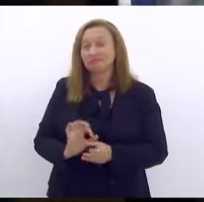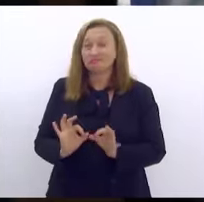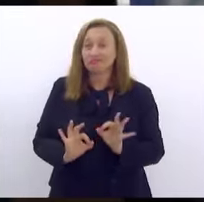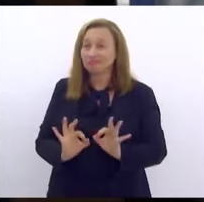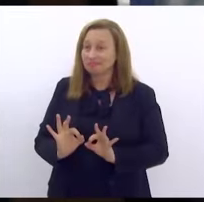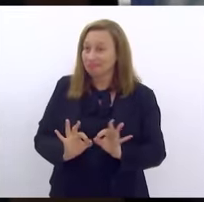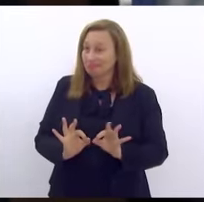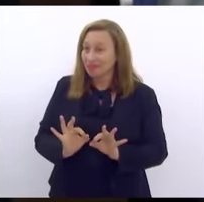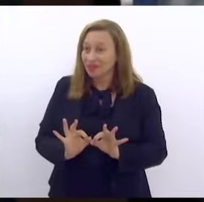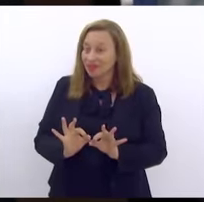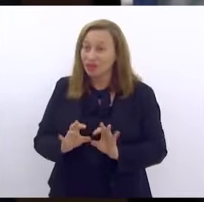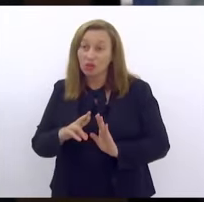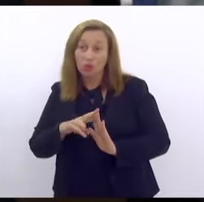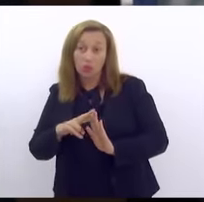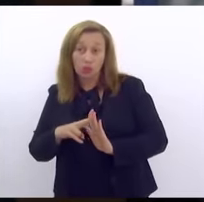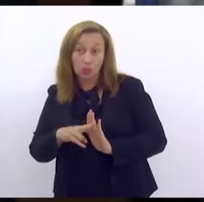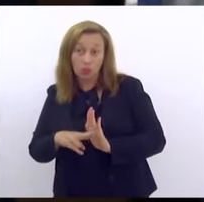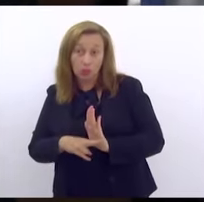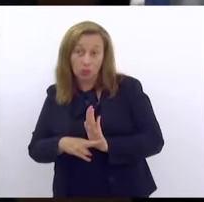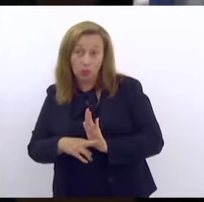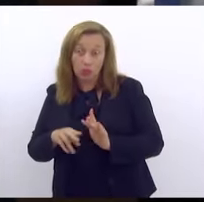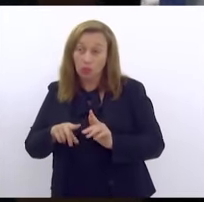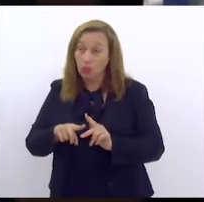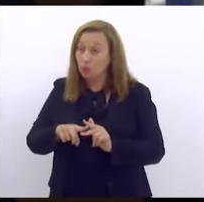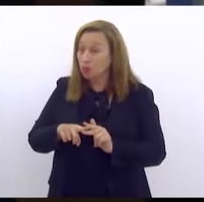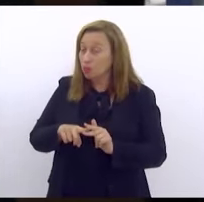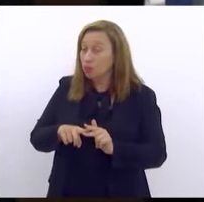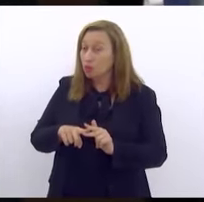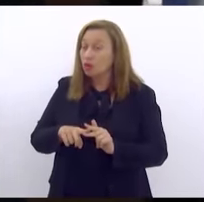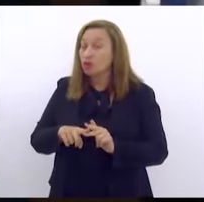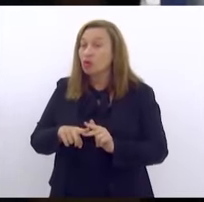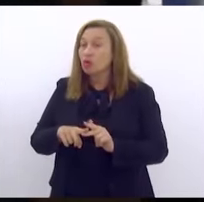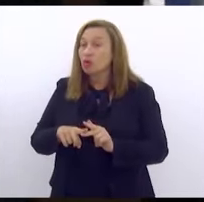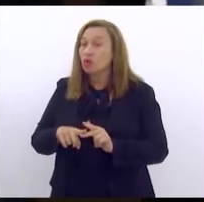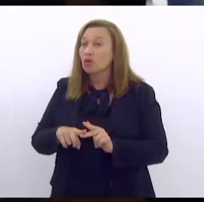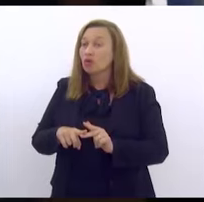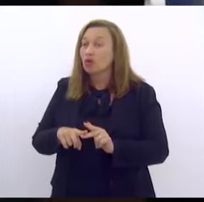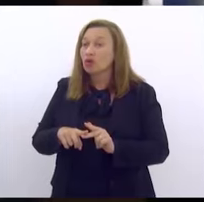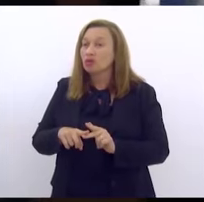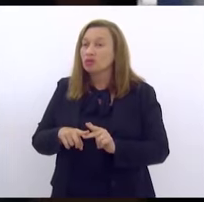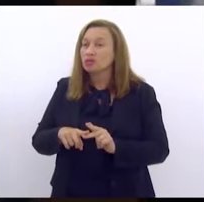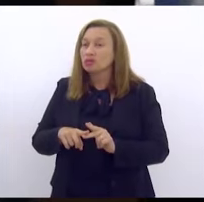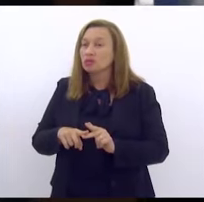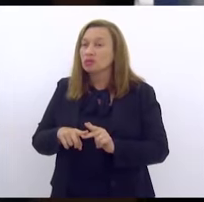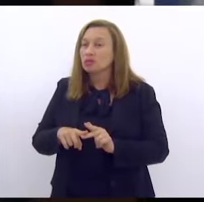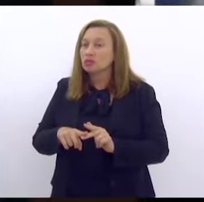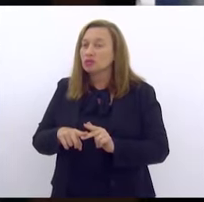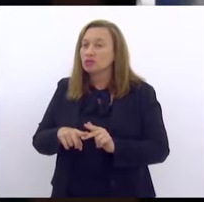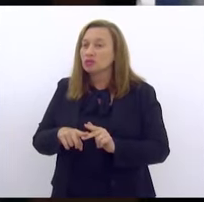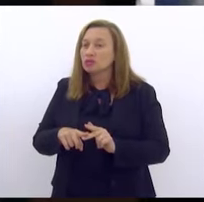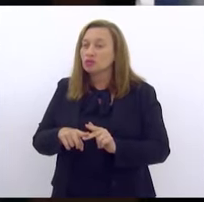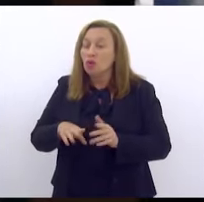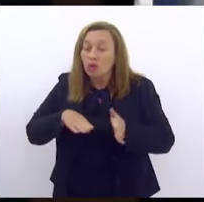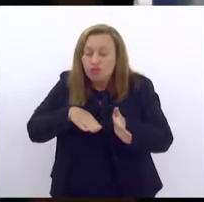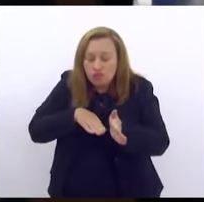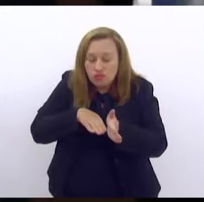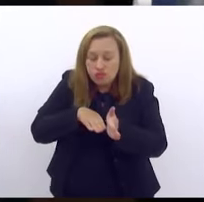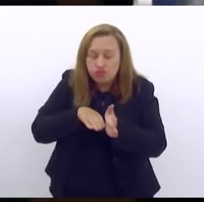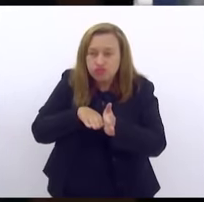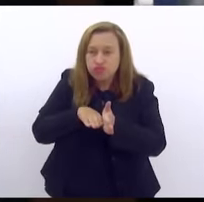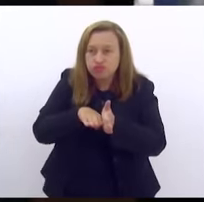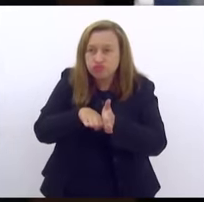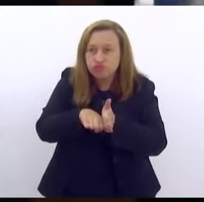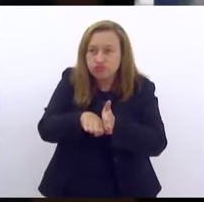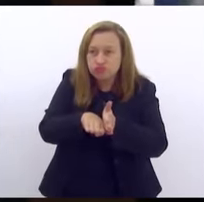elaborar normativo que regulamente o funcionamento e a operação do estacionamento